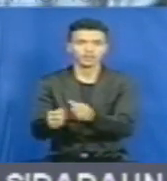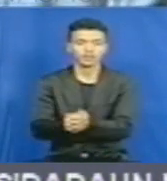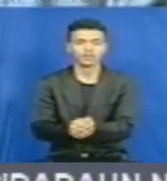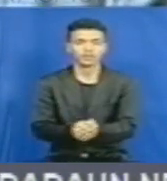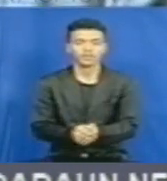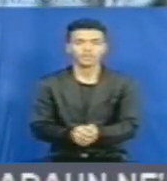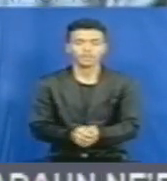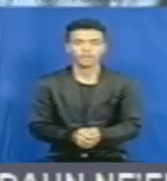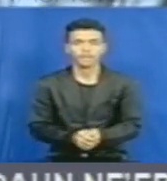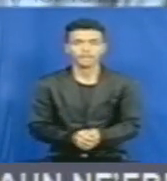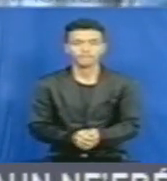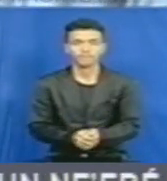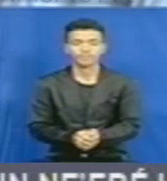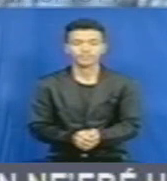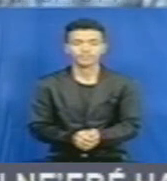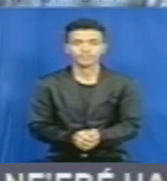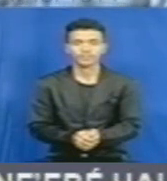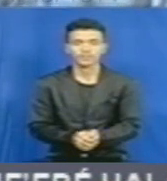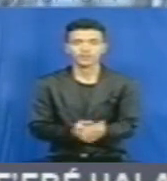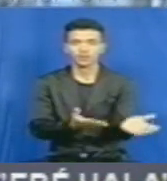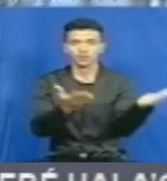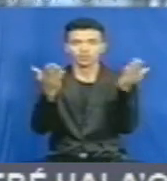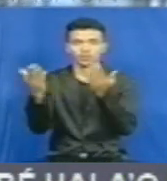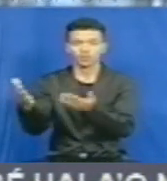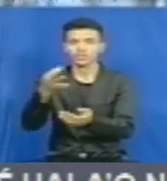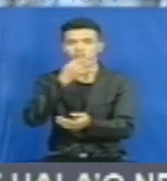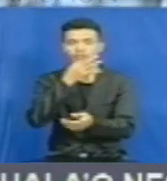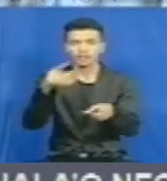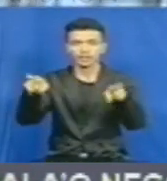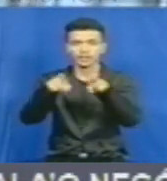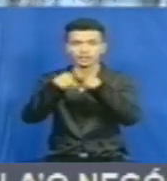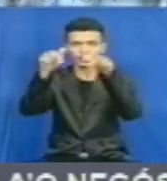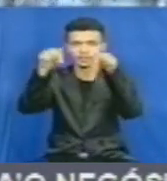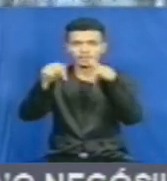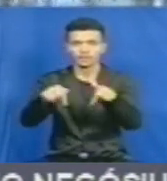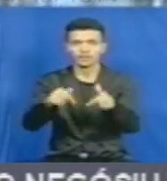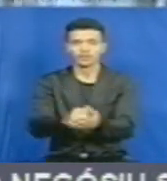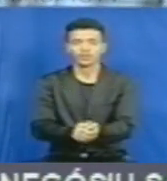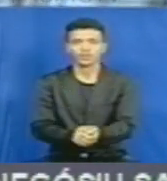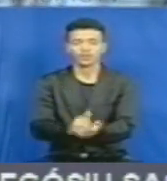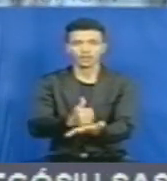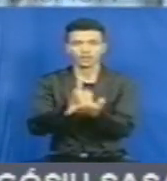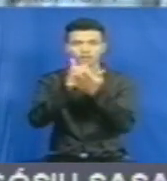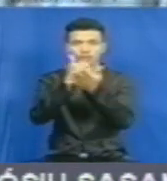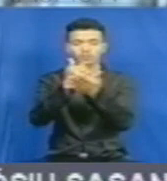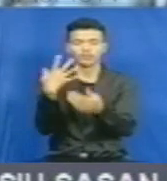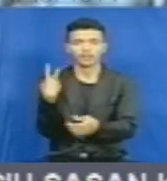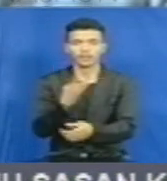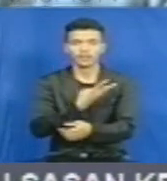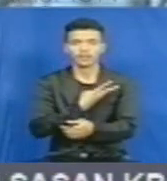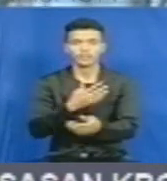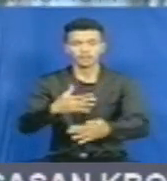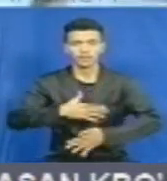leia, ne băcami. Lori hanan sine mai, am lori au gândami. Am